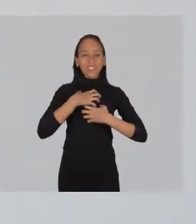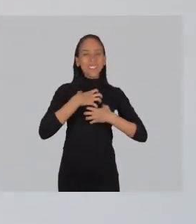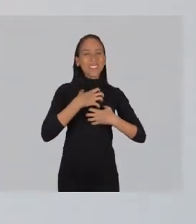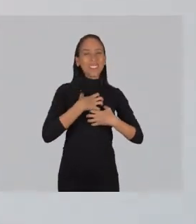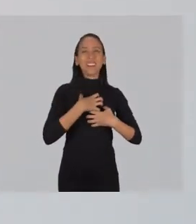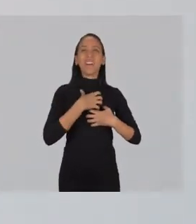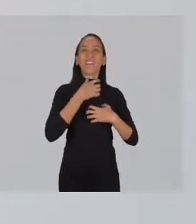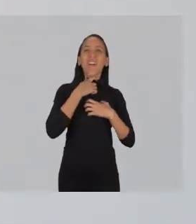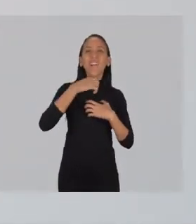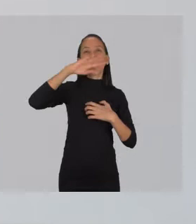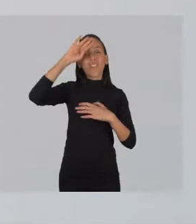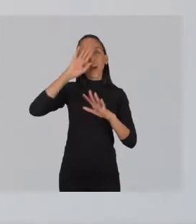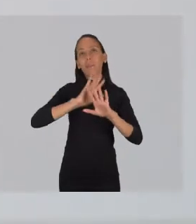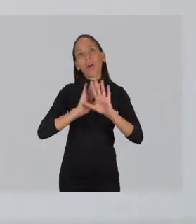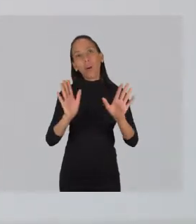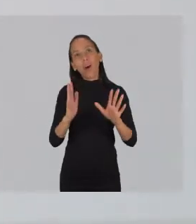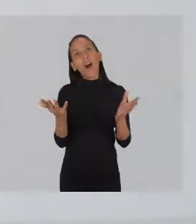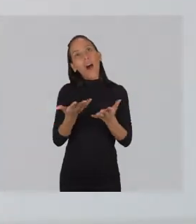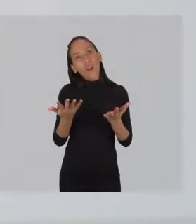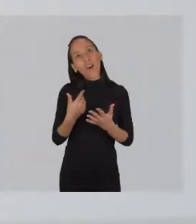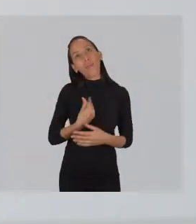sigo a vida agora.